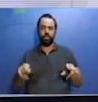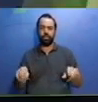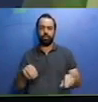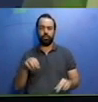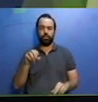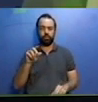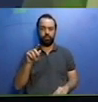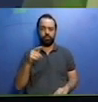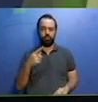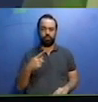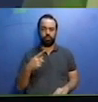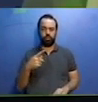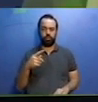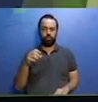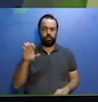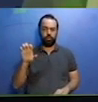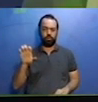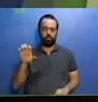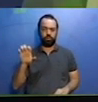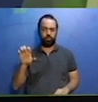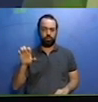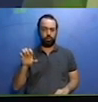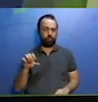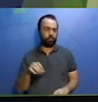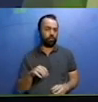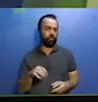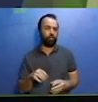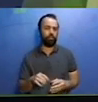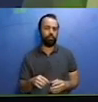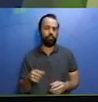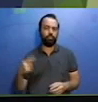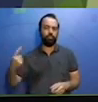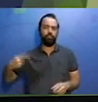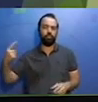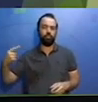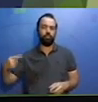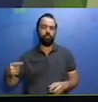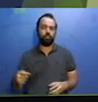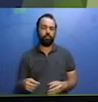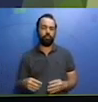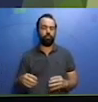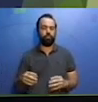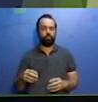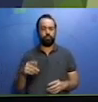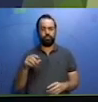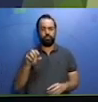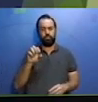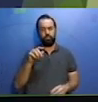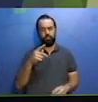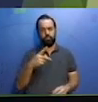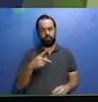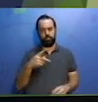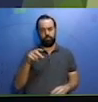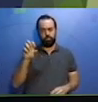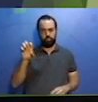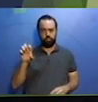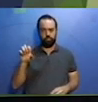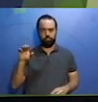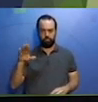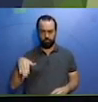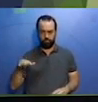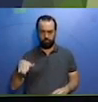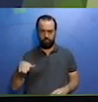ebulição. O primeiro líquido que sair vai ser o líquido que tem o ponto de ebulição menor, que no caso é